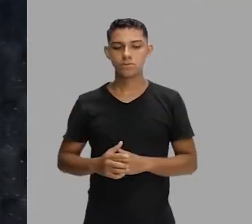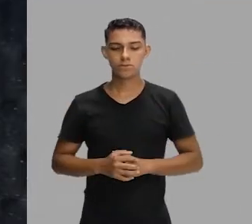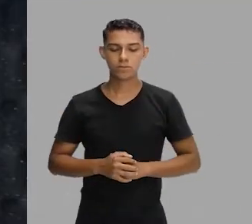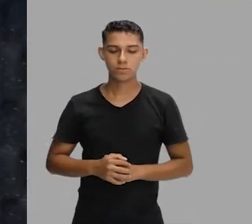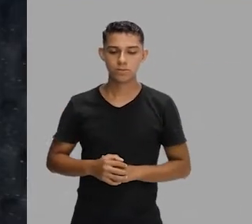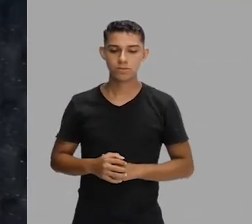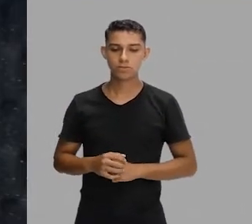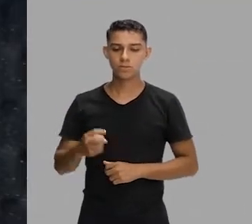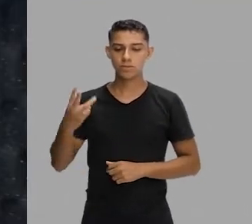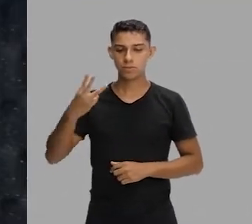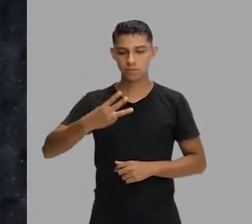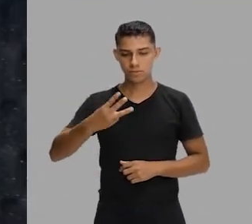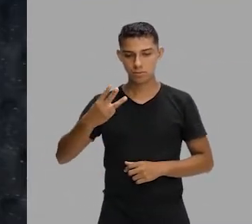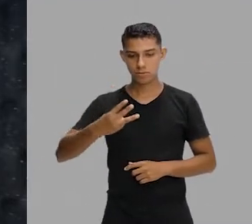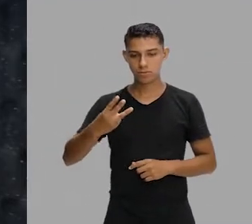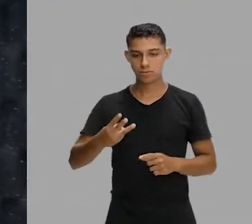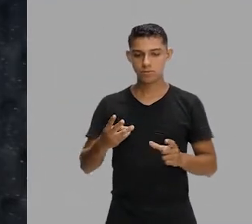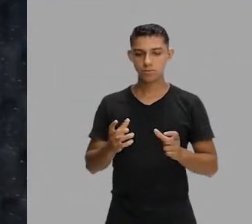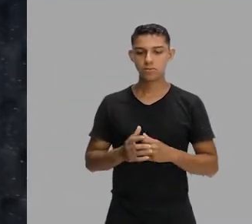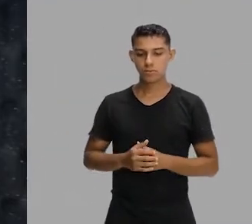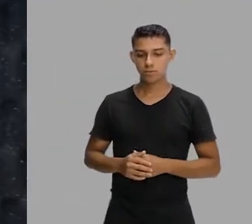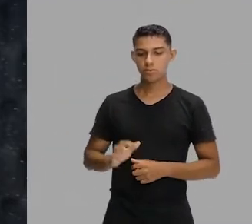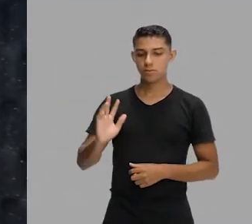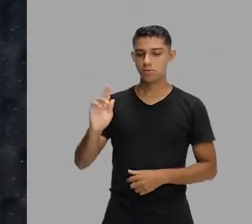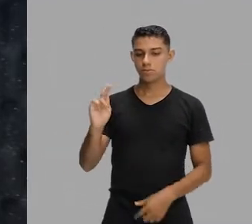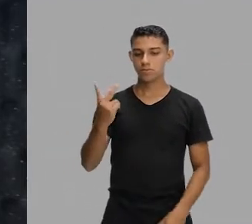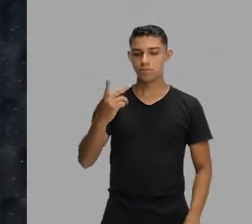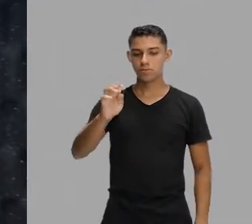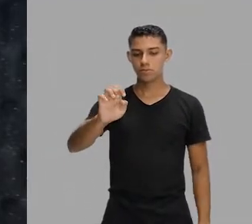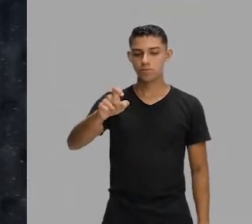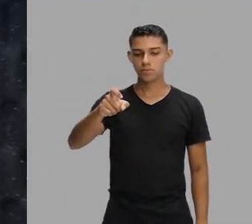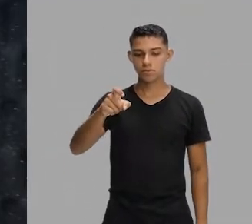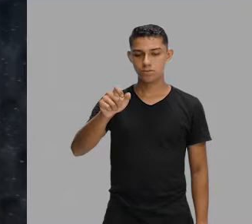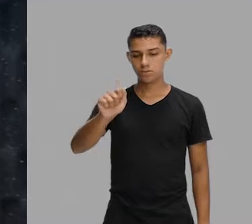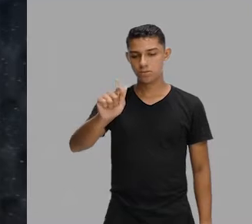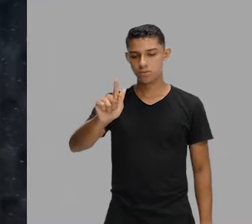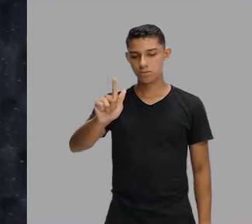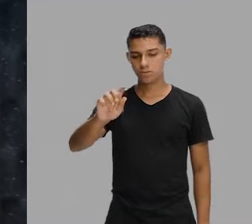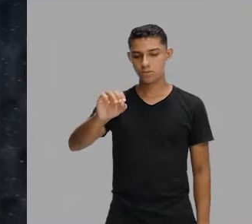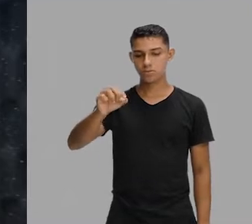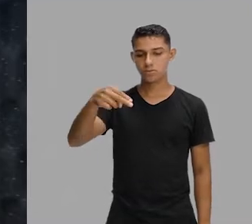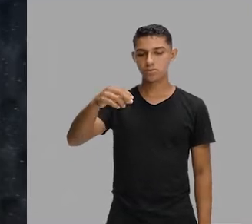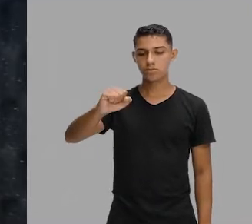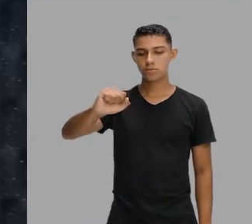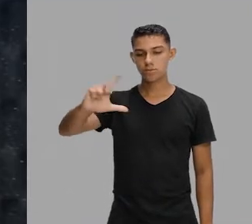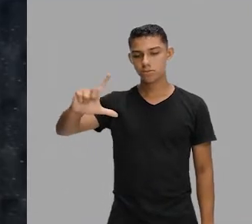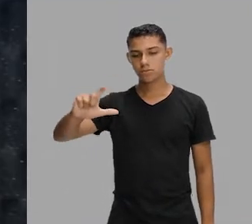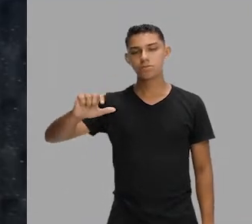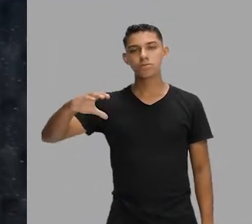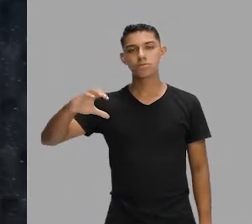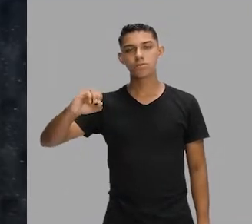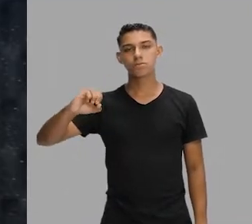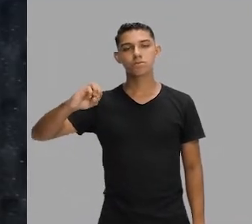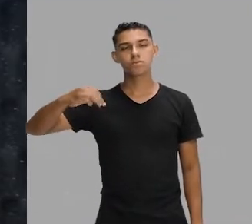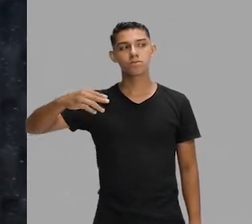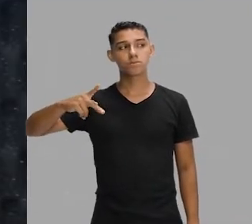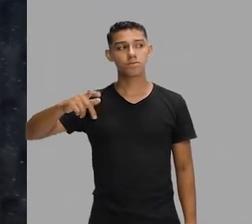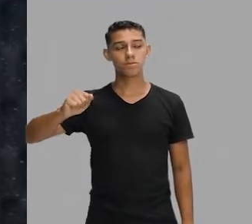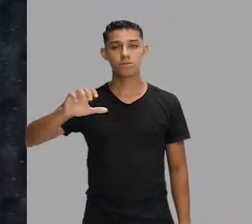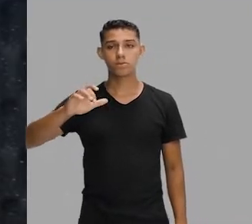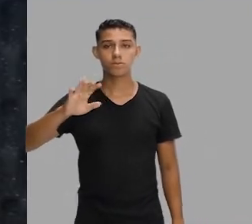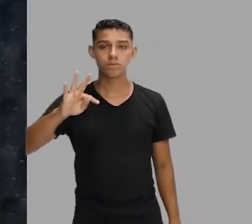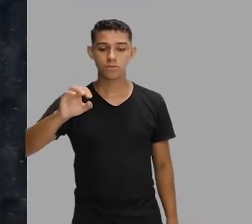um terceiro tipo é o hexagonal compacto, certo? Observe na tela aqui os elementos